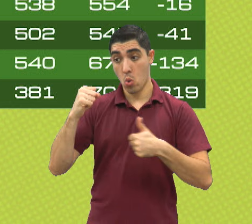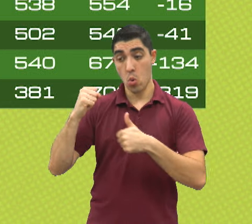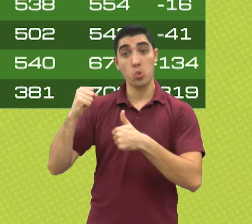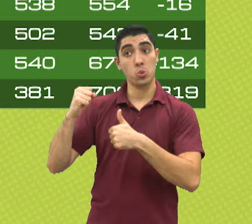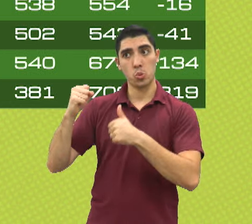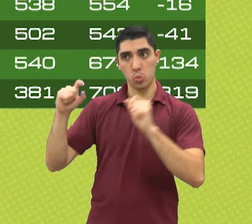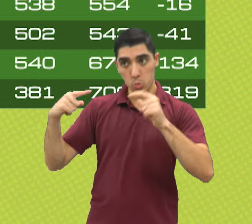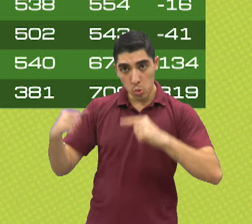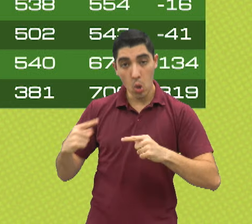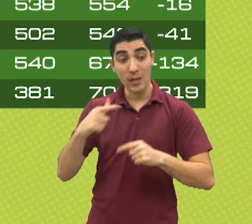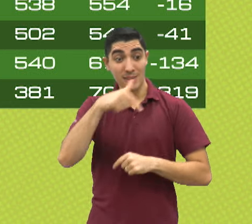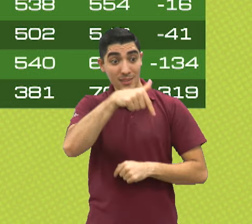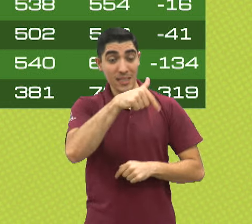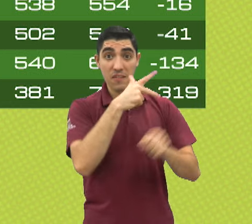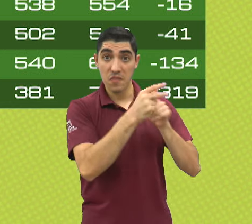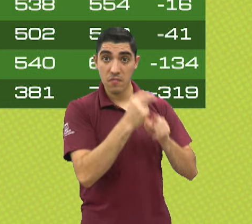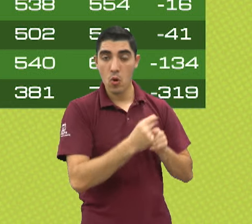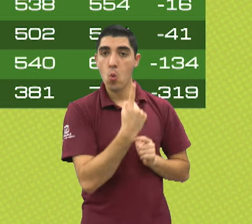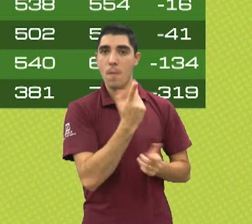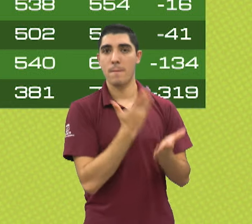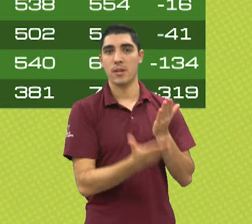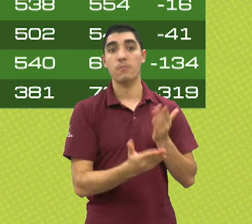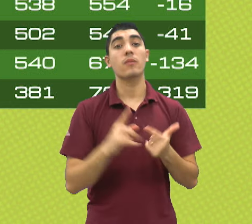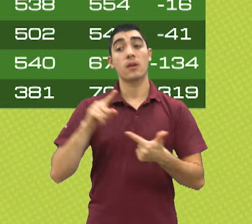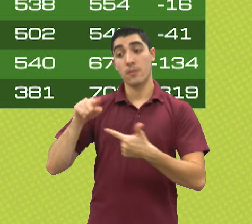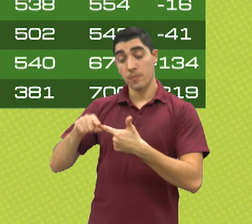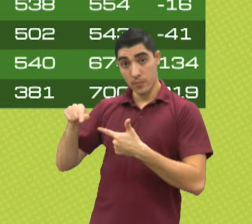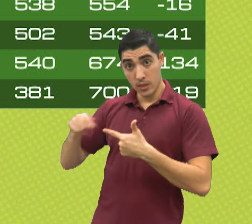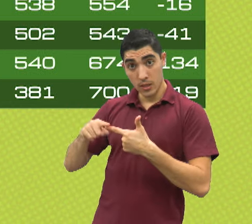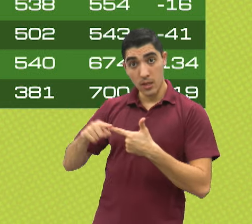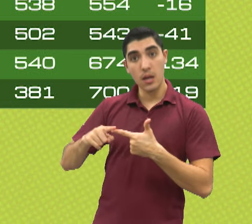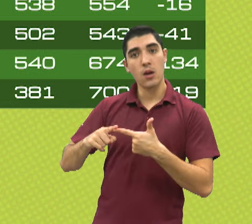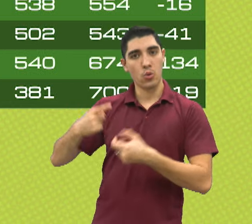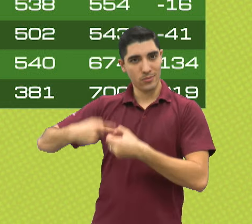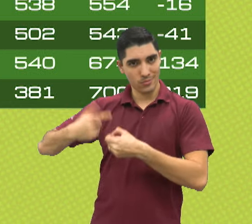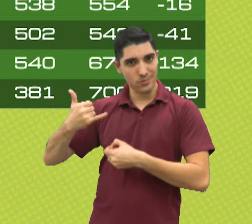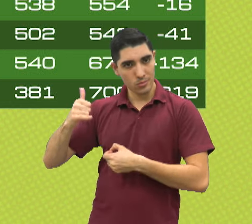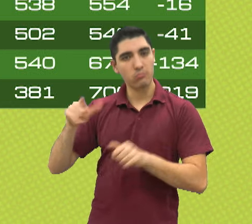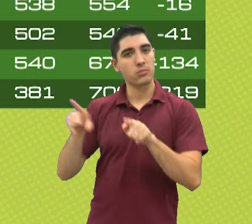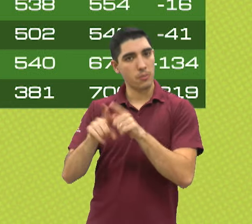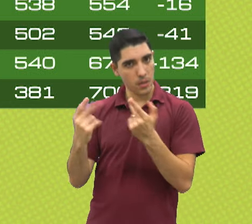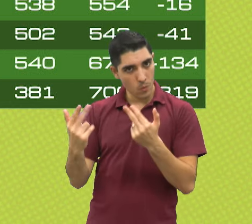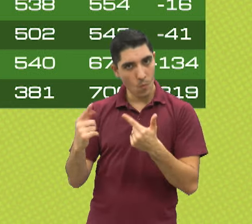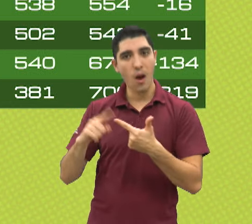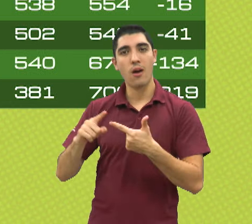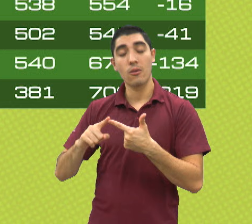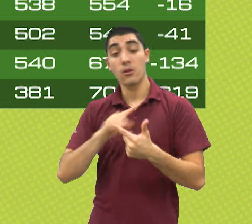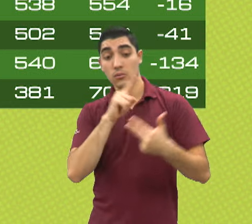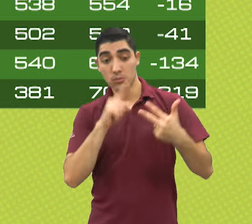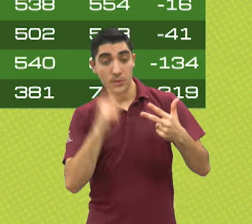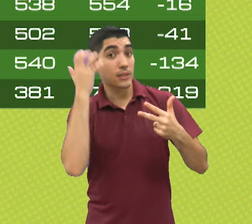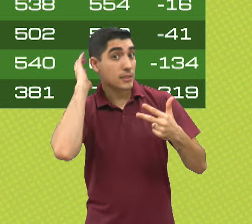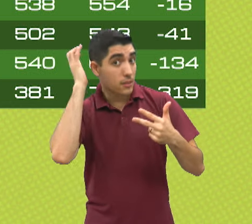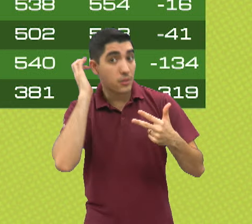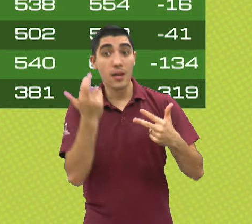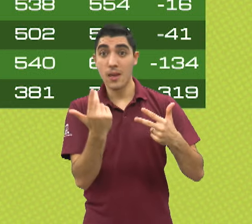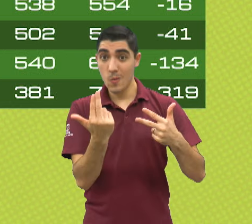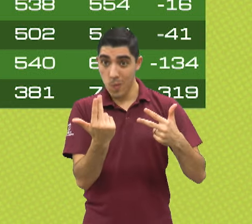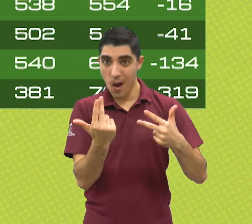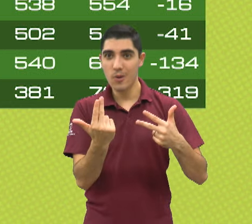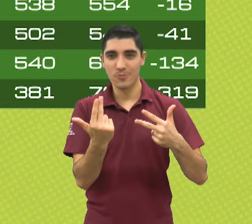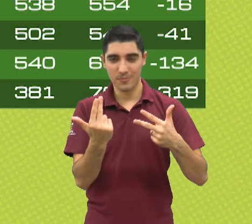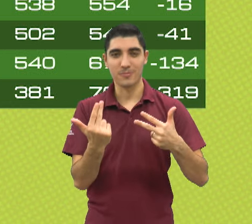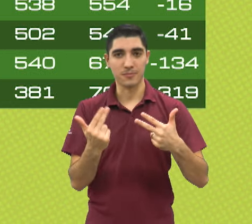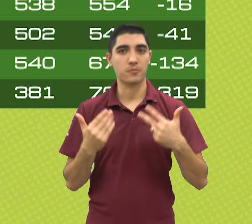vitórias, apenas uma derrota. Aliás, o Ituano também, olha só, mesma situação. E o Santo André também na mesma situação. Aí, pelos